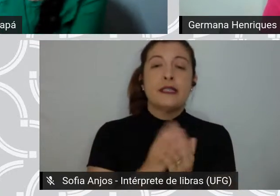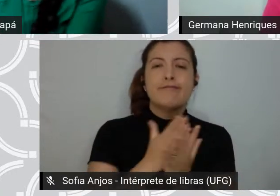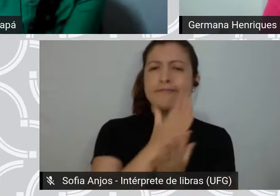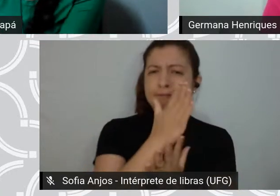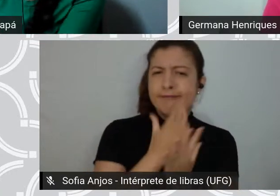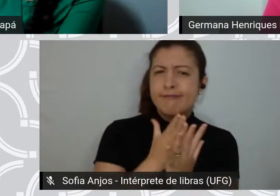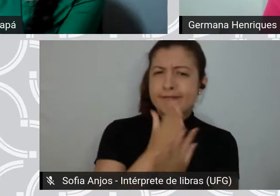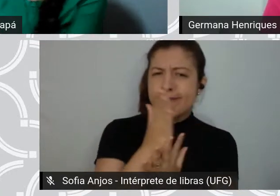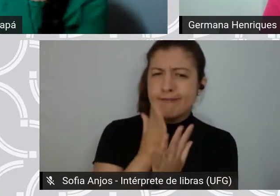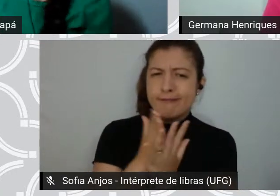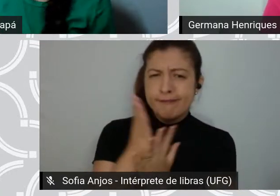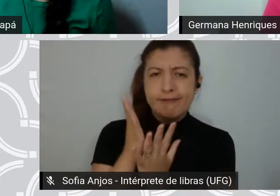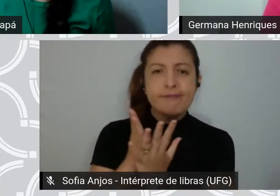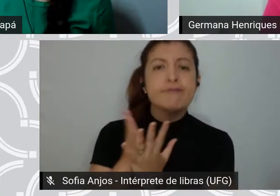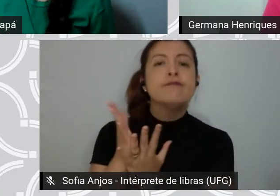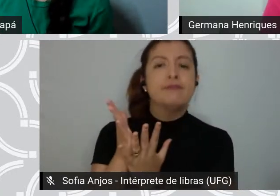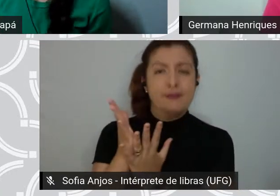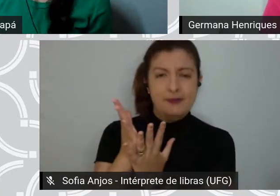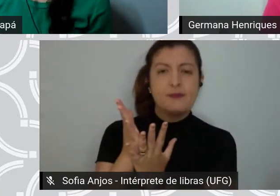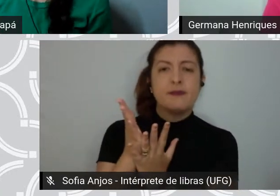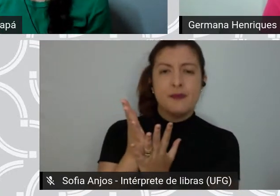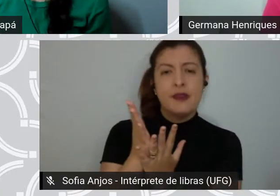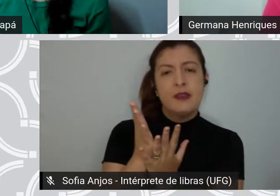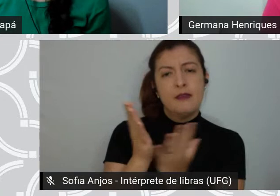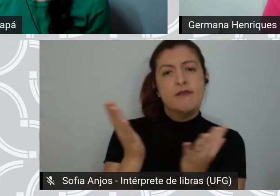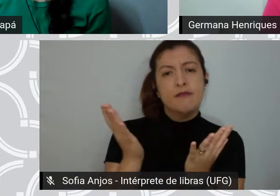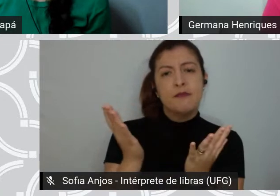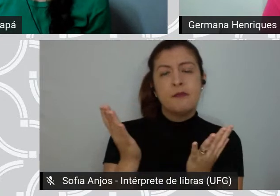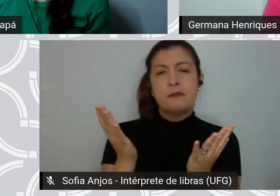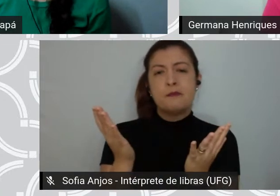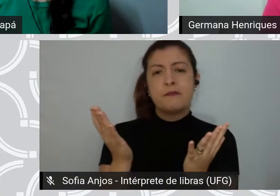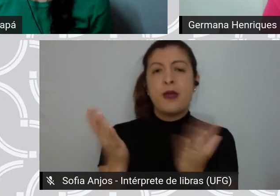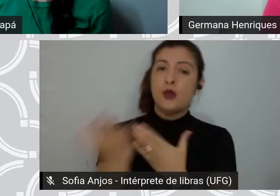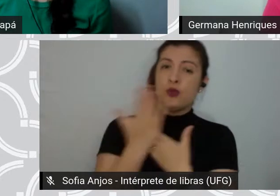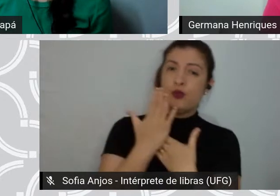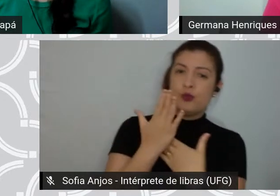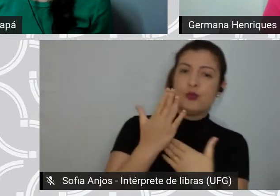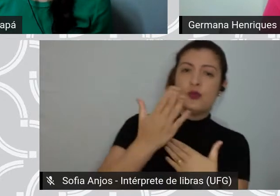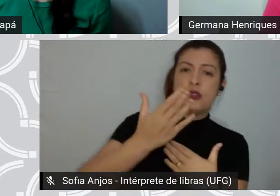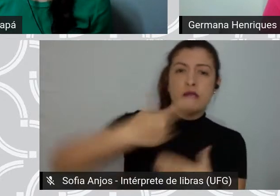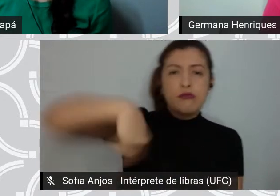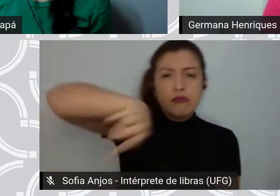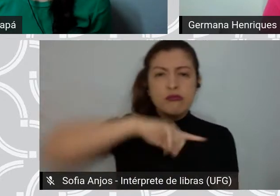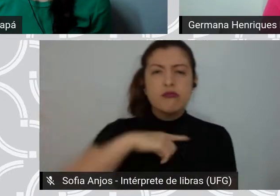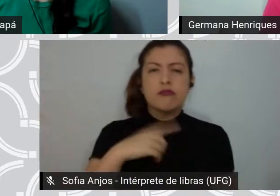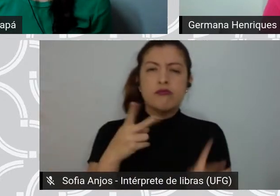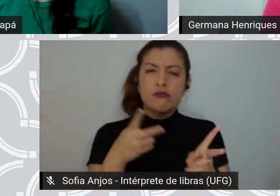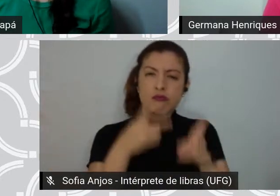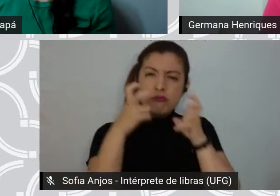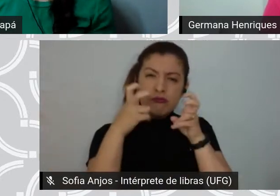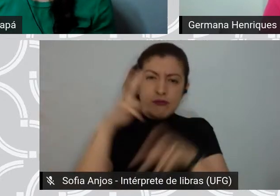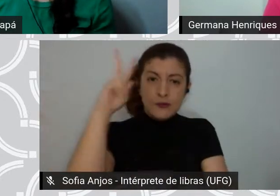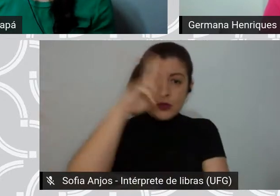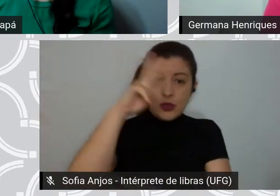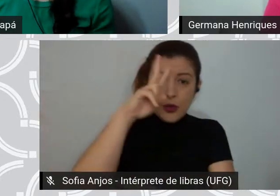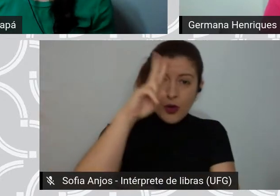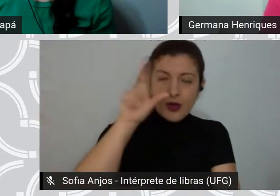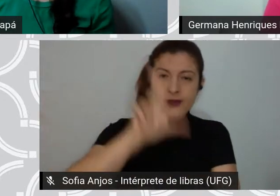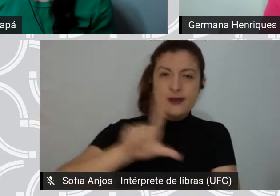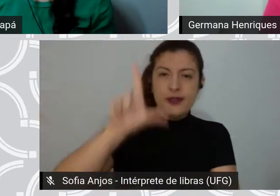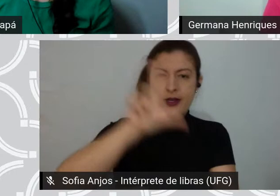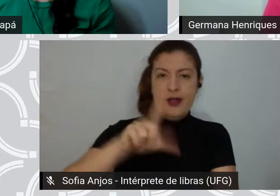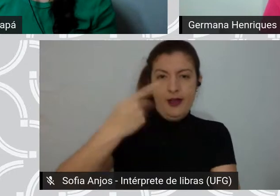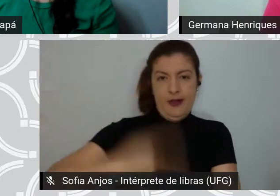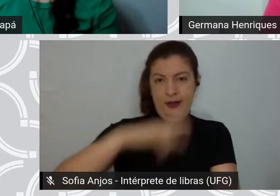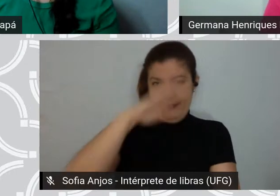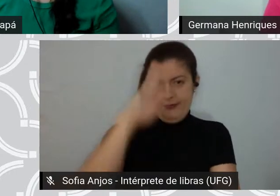vieses, possíveis para a construção de uma história da tradução literária no Brasil, entre outras